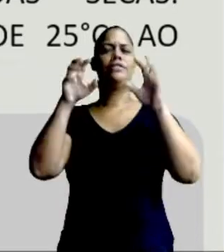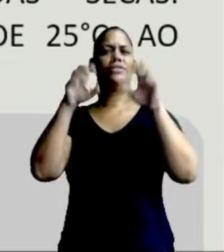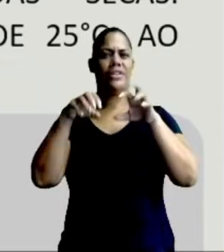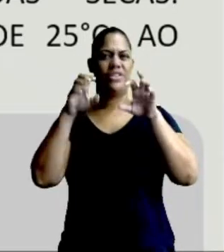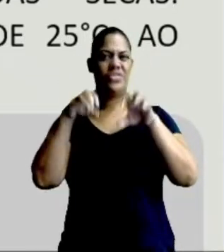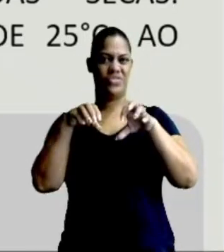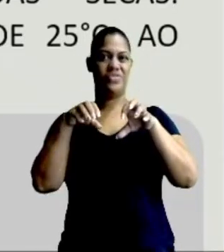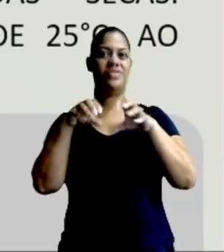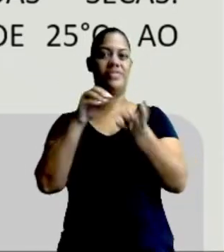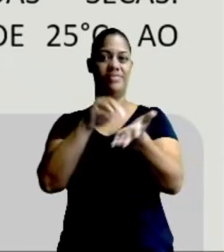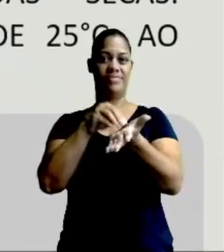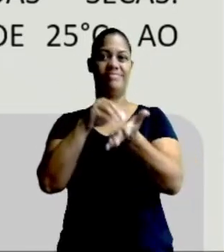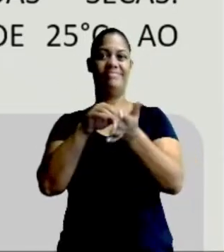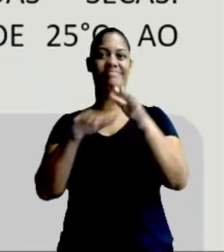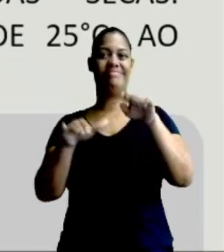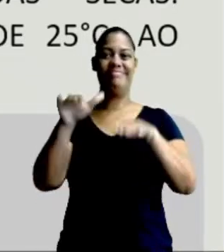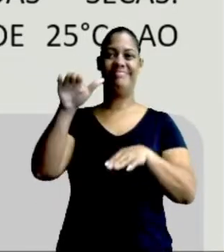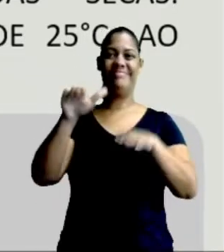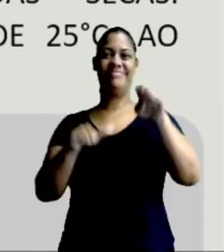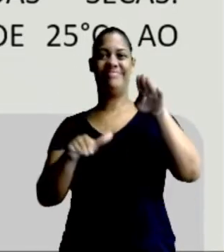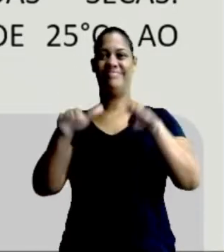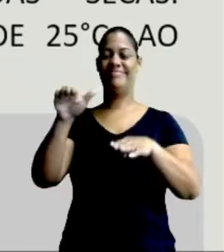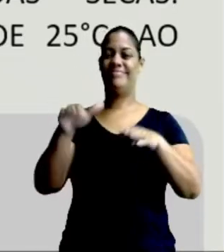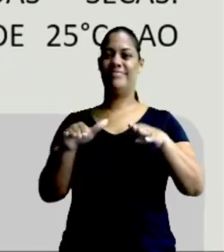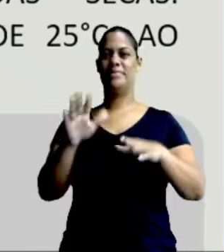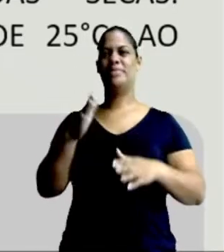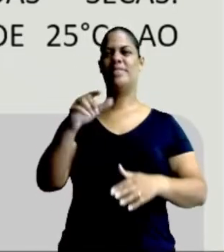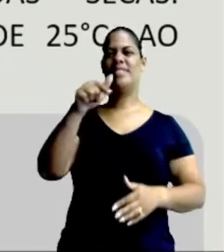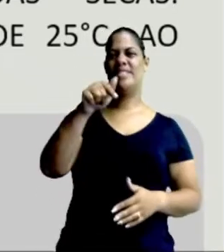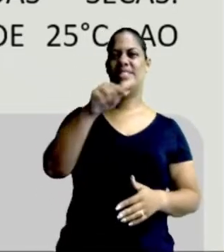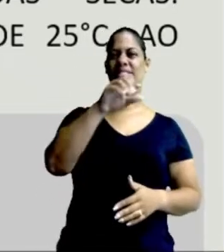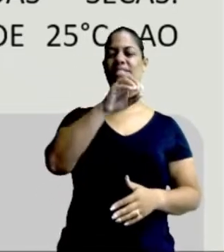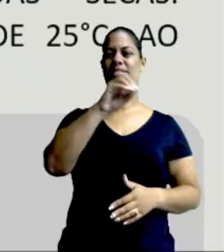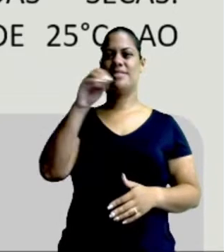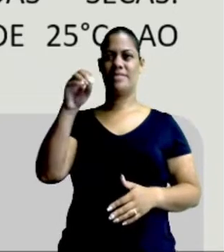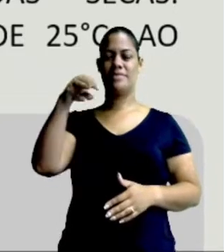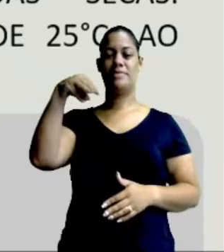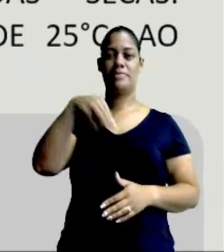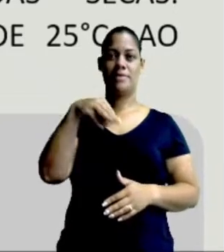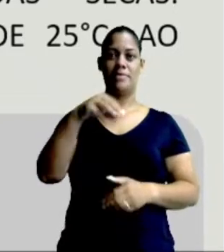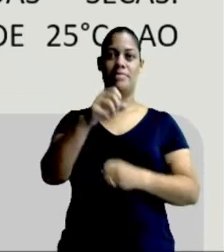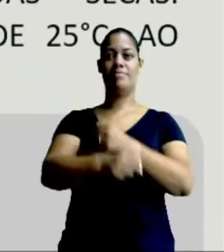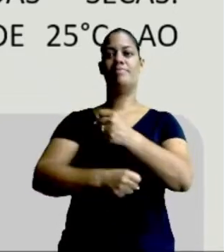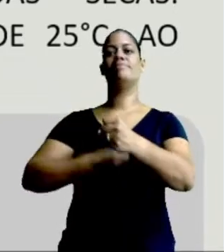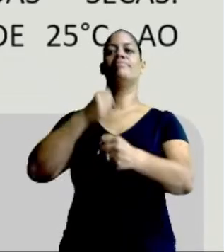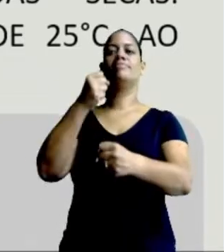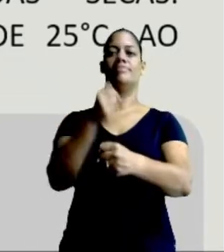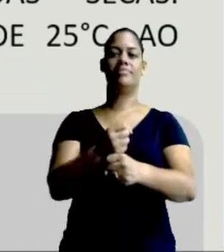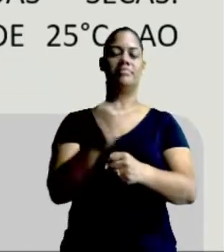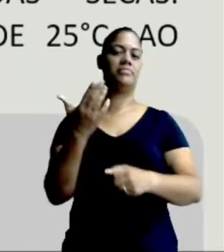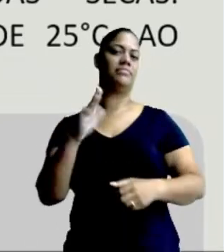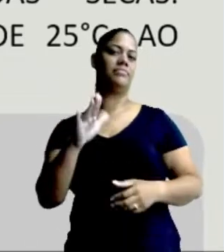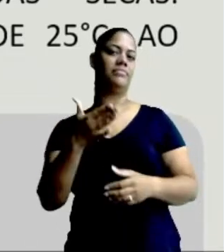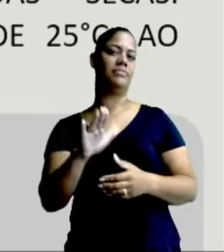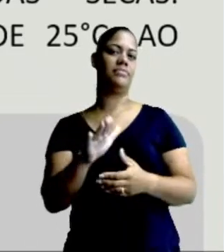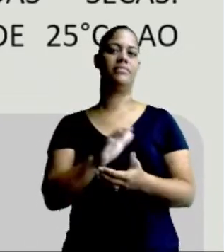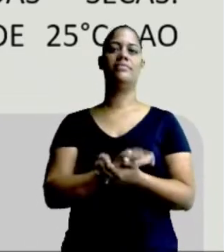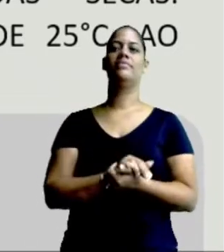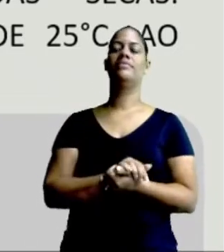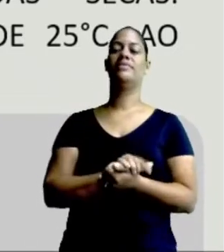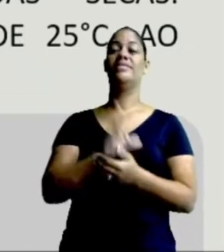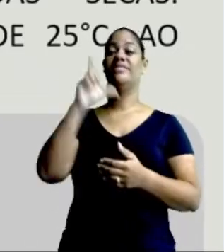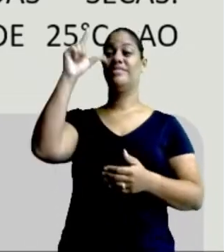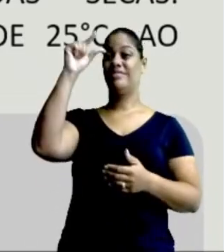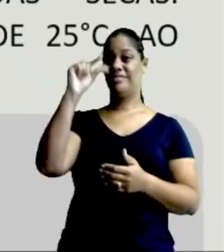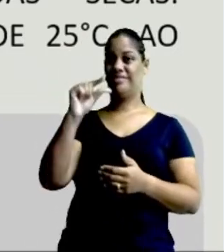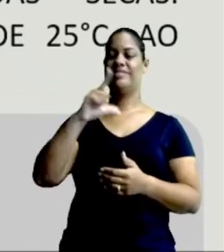chuvas são escassas e irregulares, menos de 700 milímetros anuais. E a média é a menor